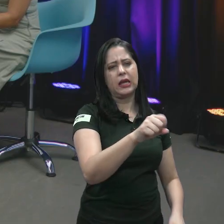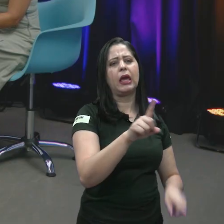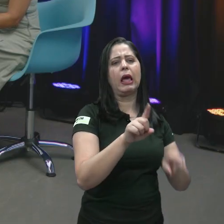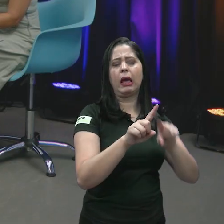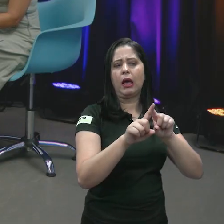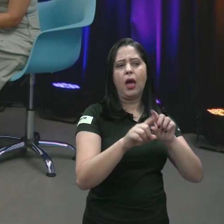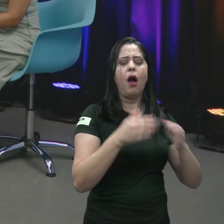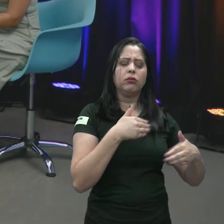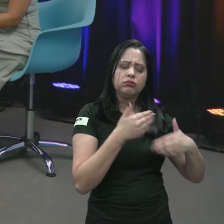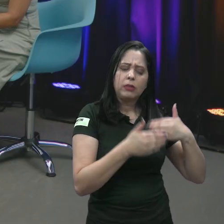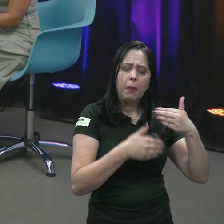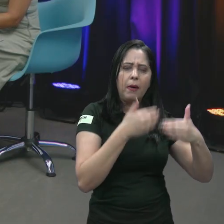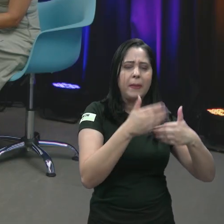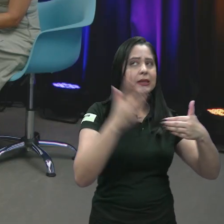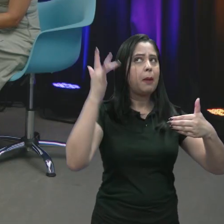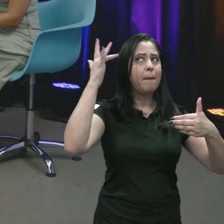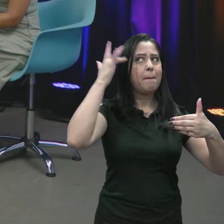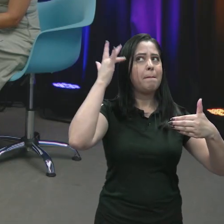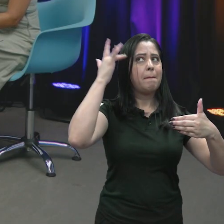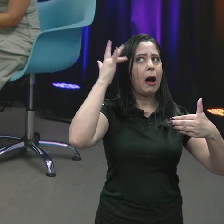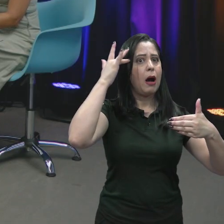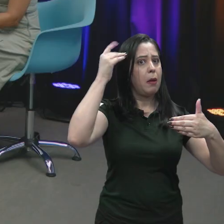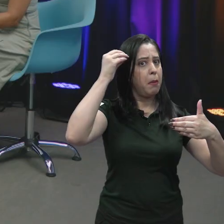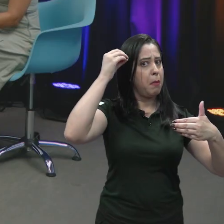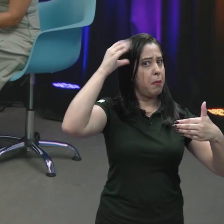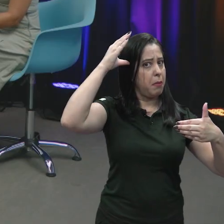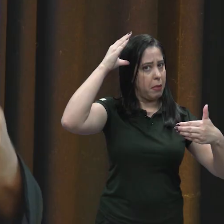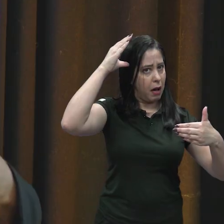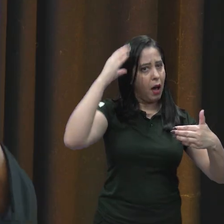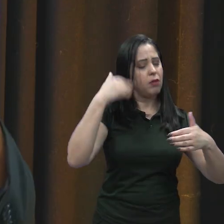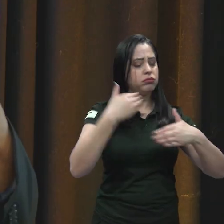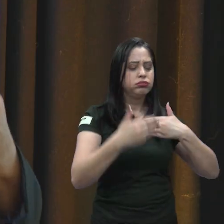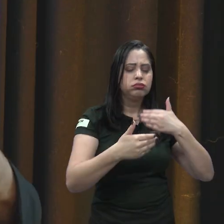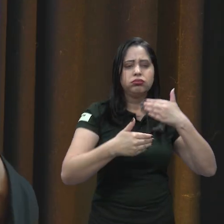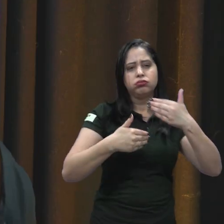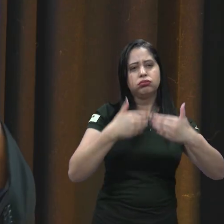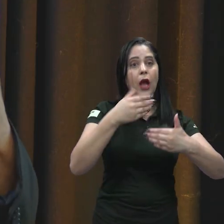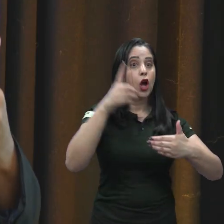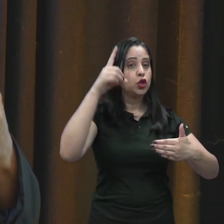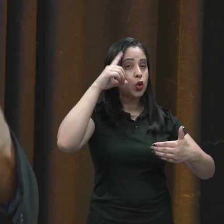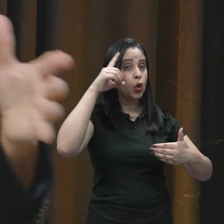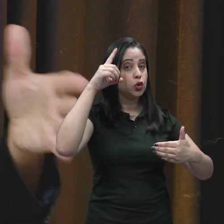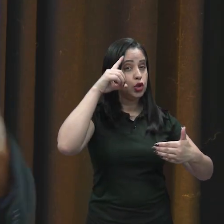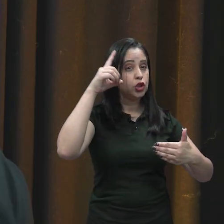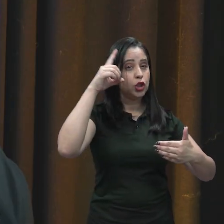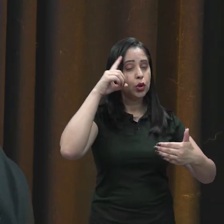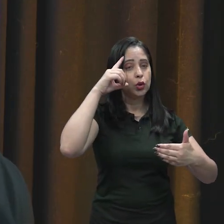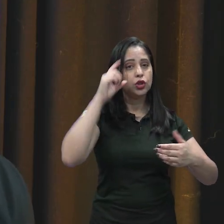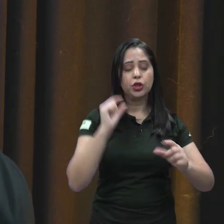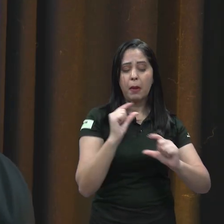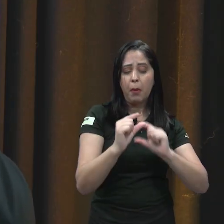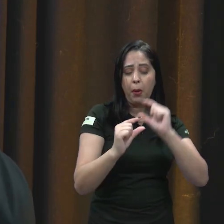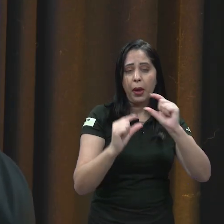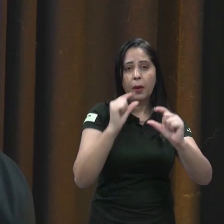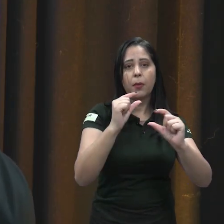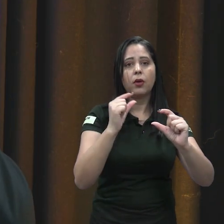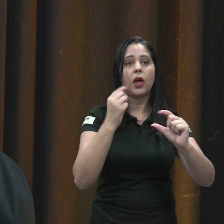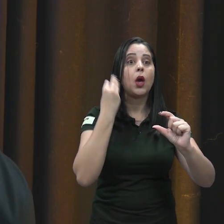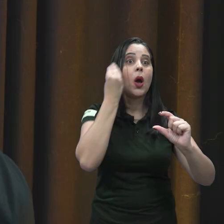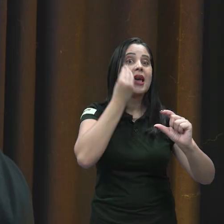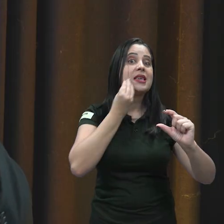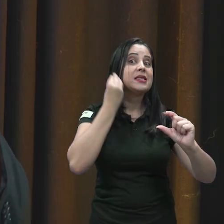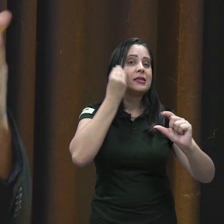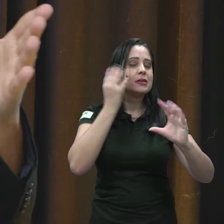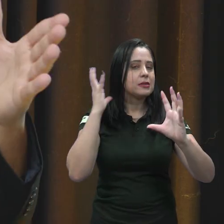mais você... É aquela coisa, você trabalhando diariamente em cima, transformando aquilo em um negócio, você vê que daqui a